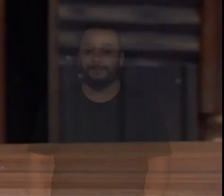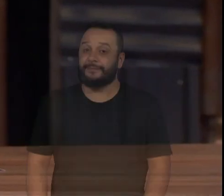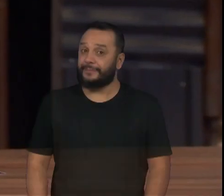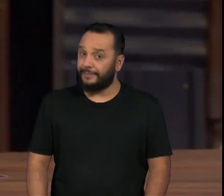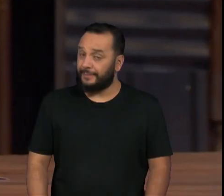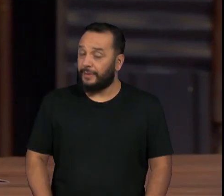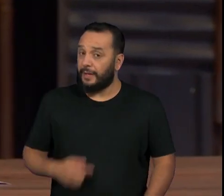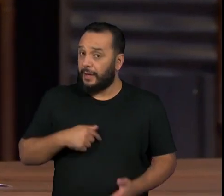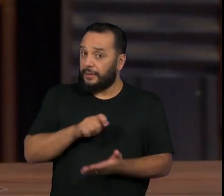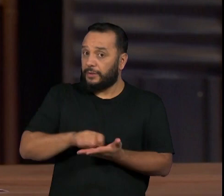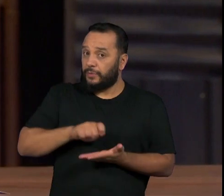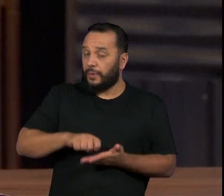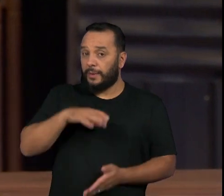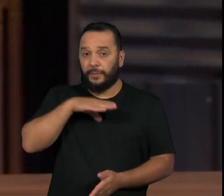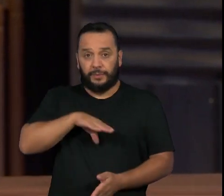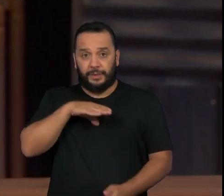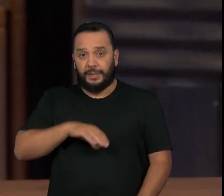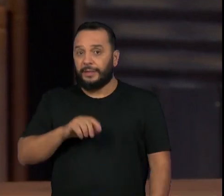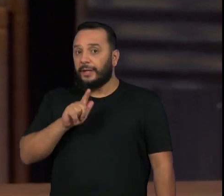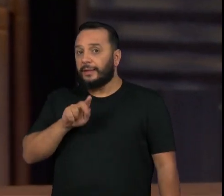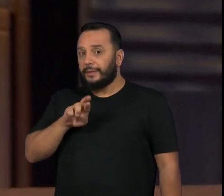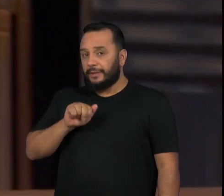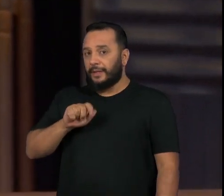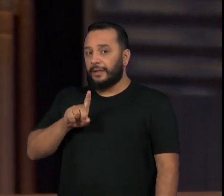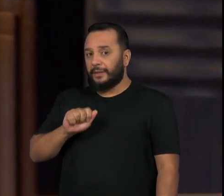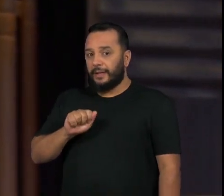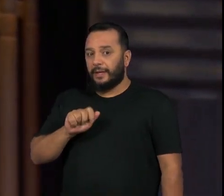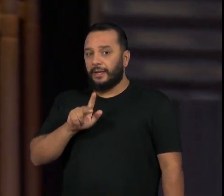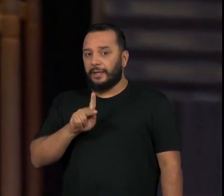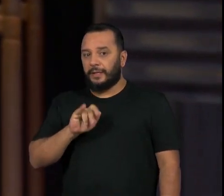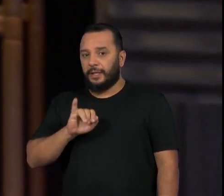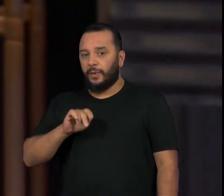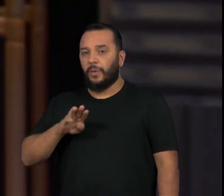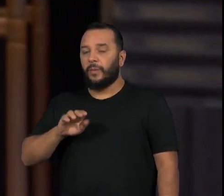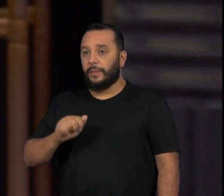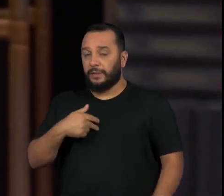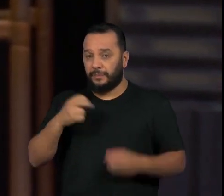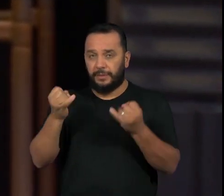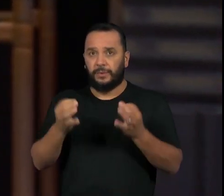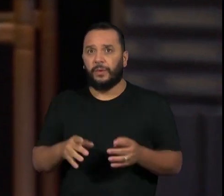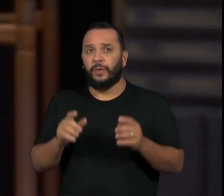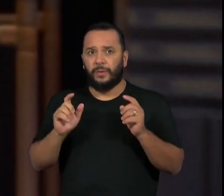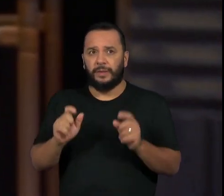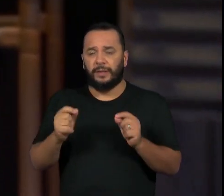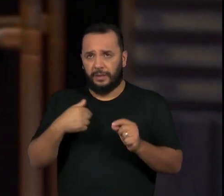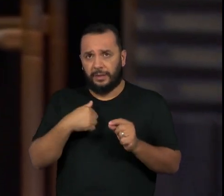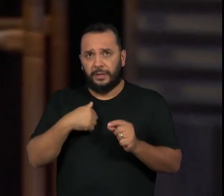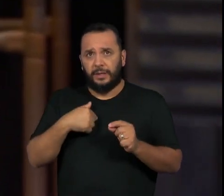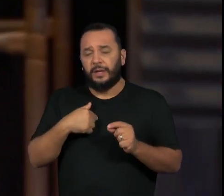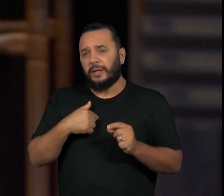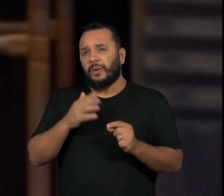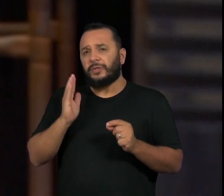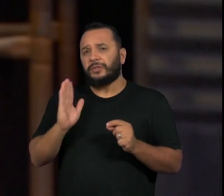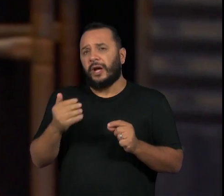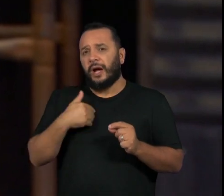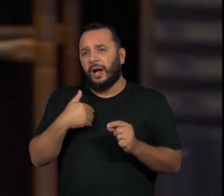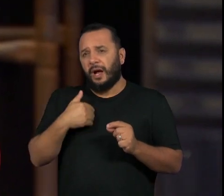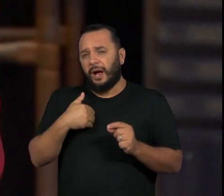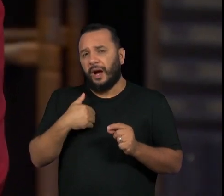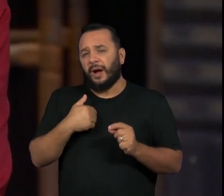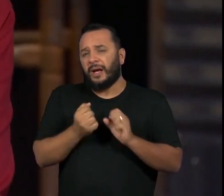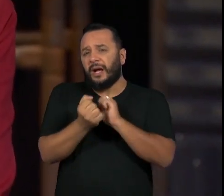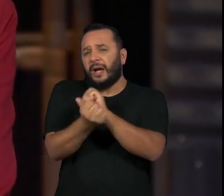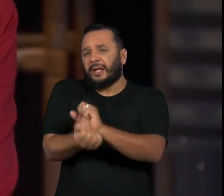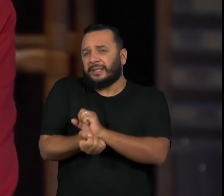A escritora portuguesa Grada Quilomba disse assim: o branco de hoje não é mais o responsável pela escravidão, mas